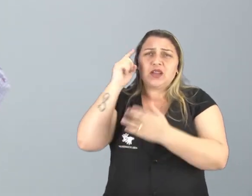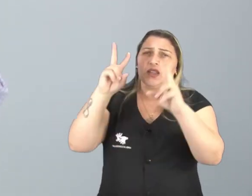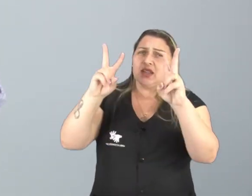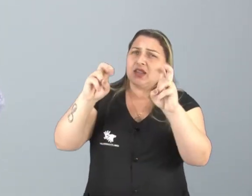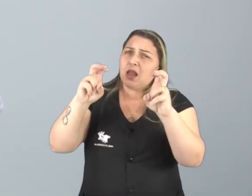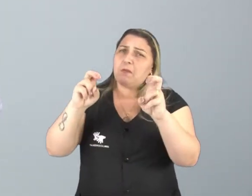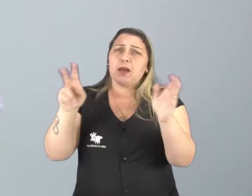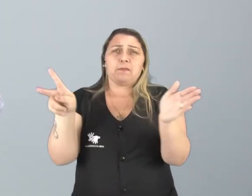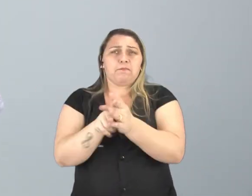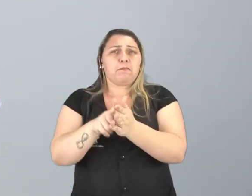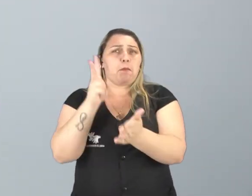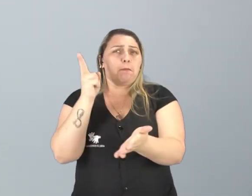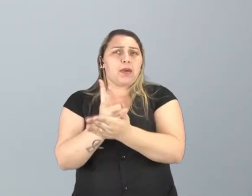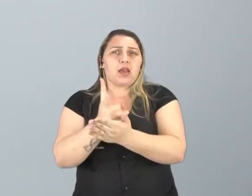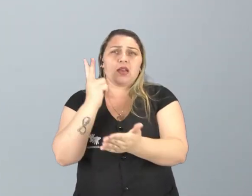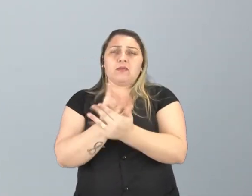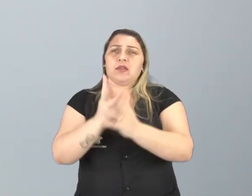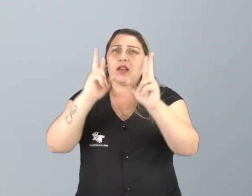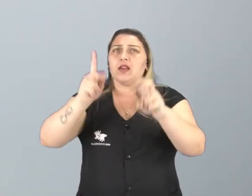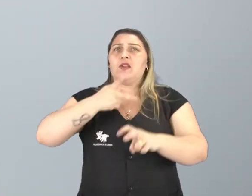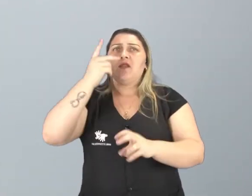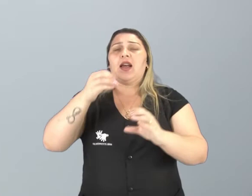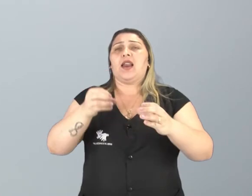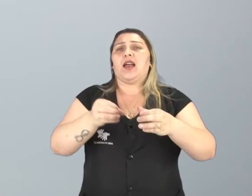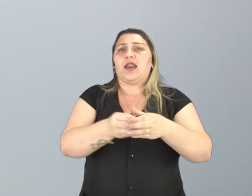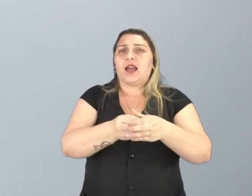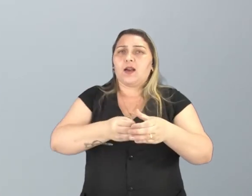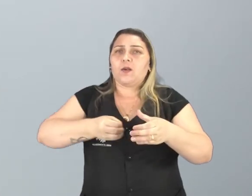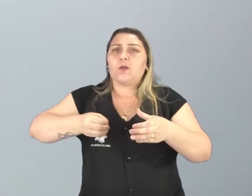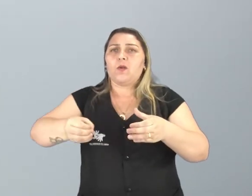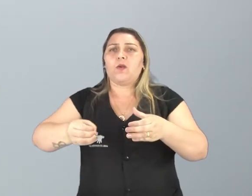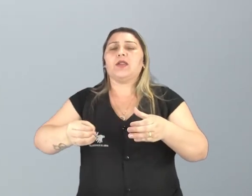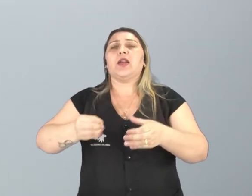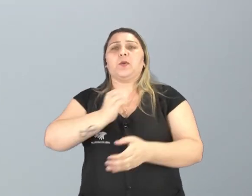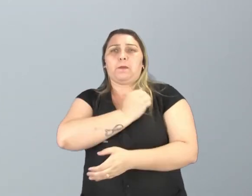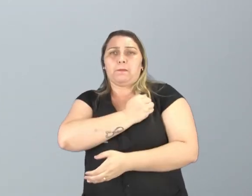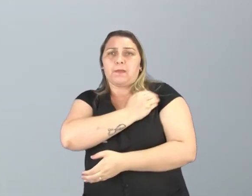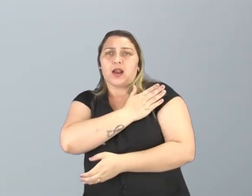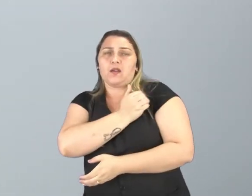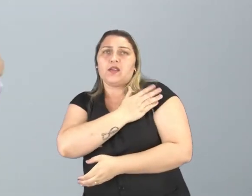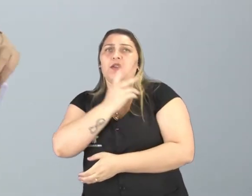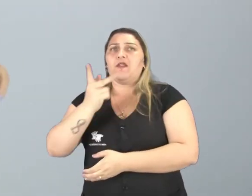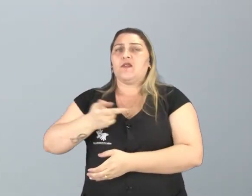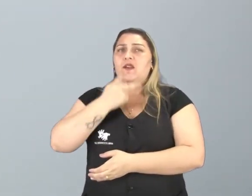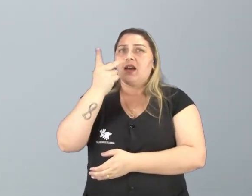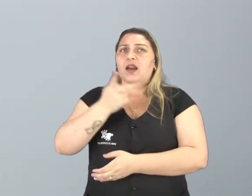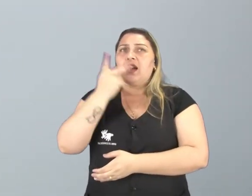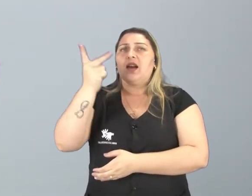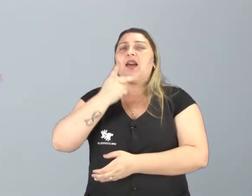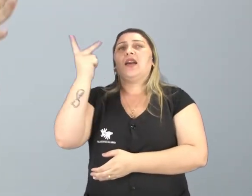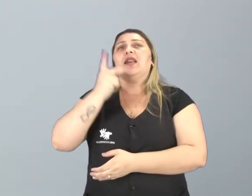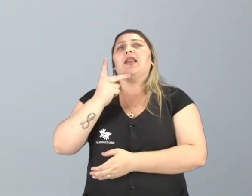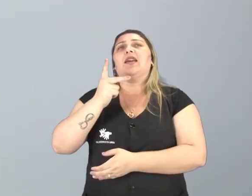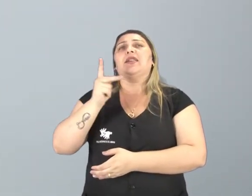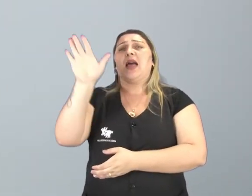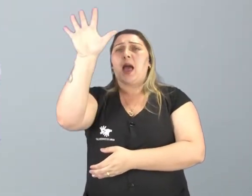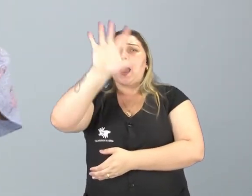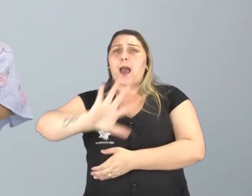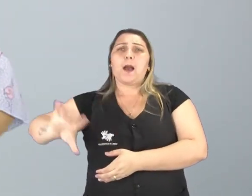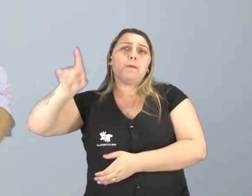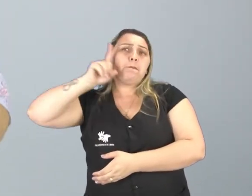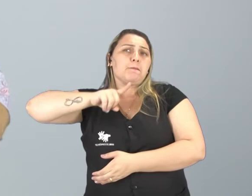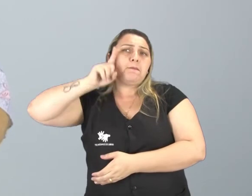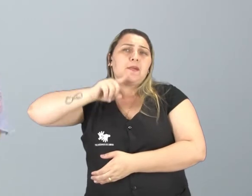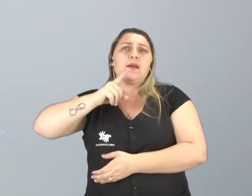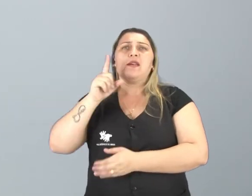Então, ela vai falar da cota, ela vai falar do preconceito, ela vai falar sobre a questão da meritocracia. Então, ela aborda vários argumentos para